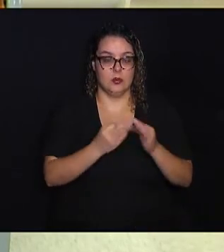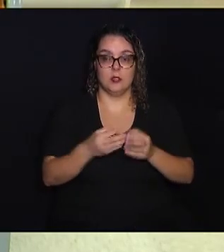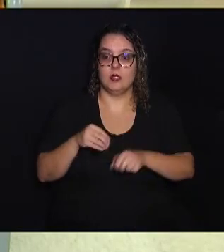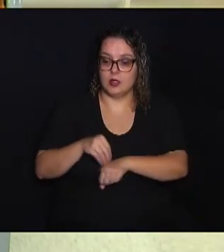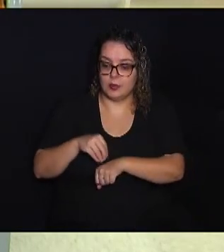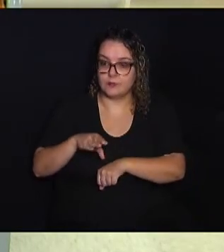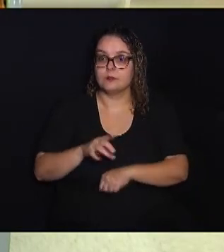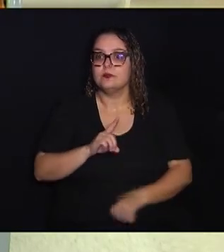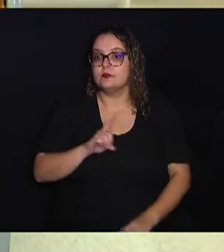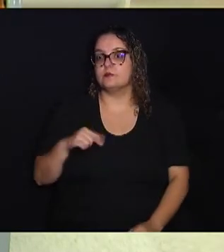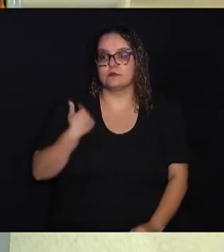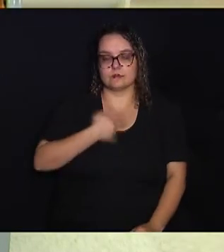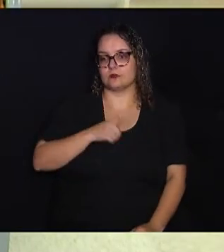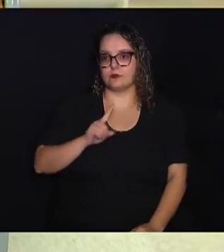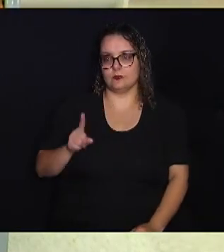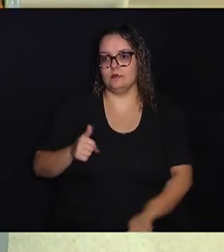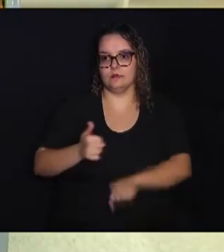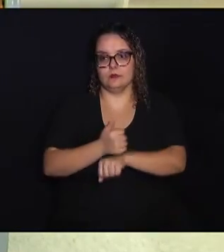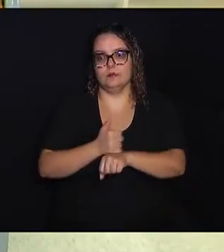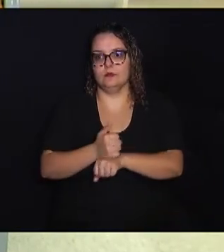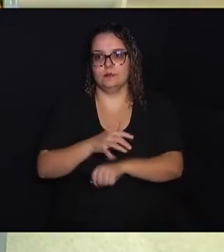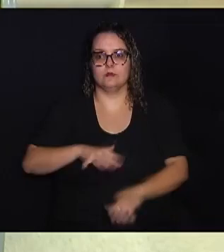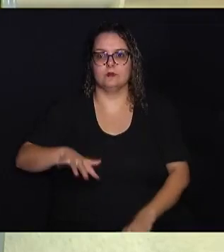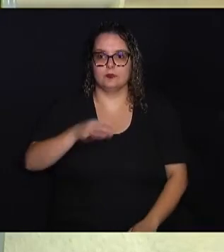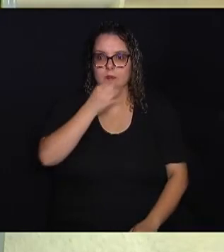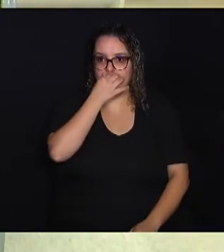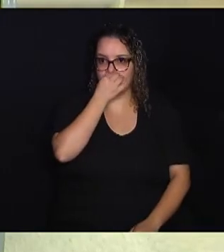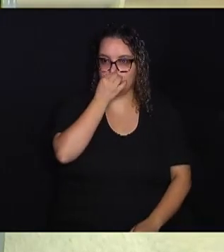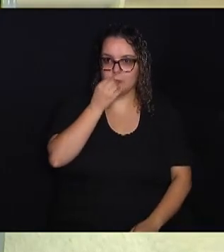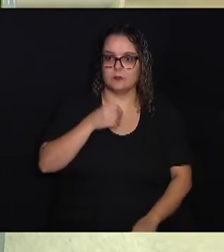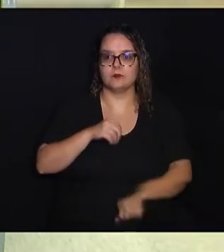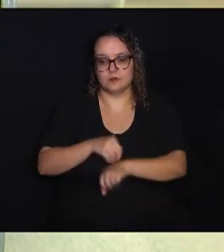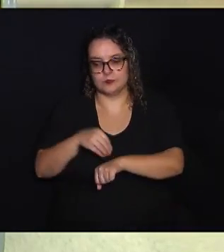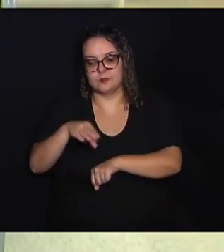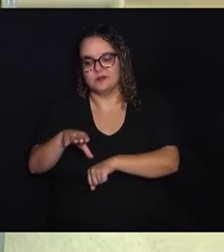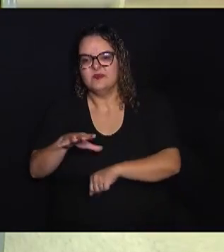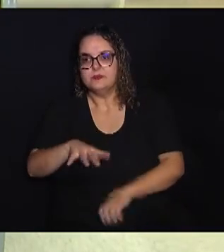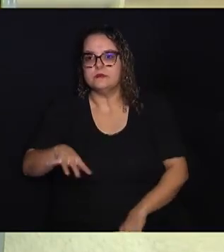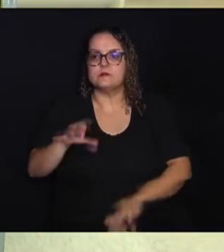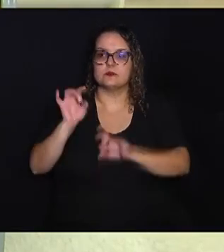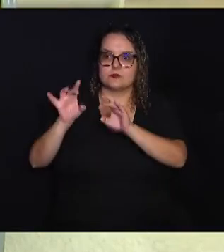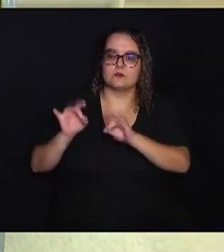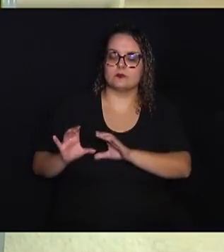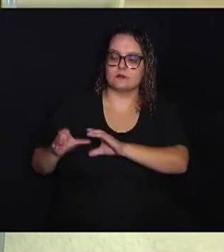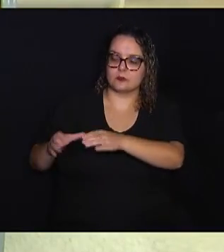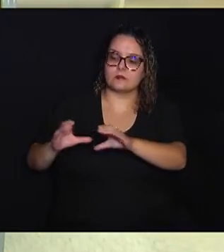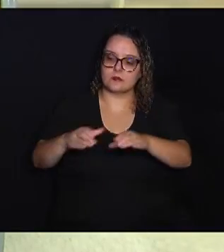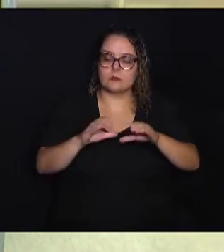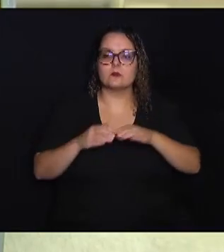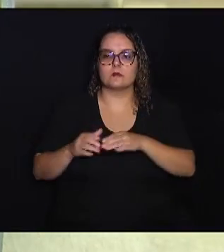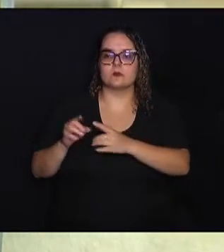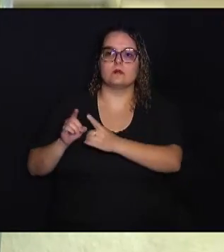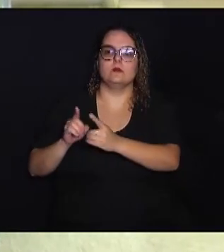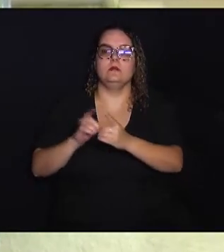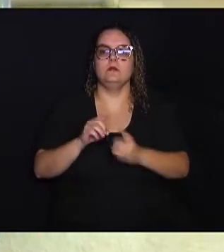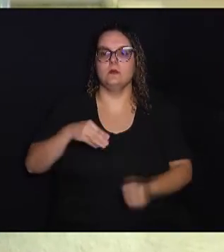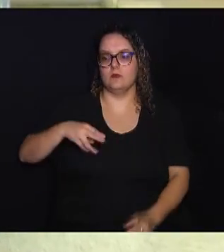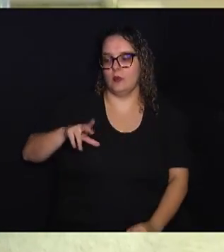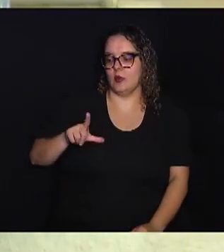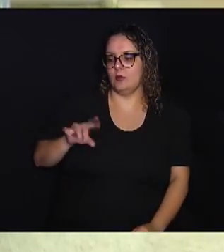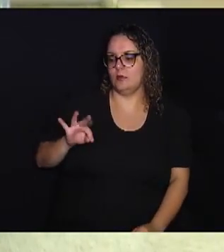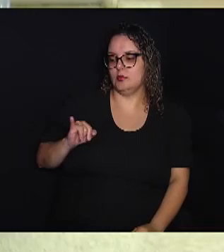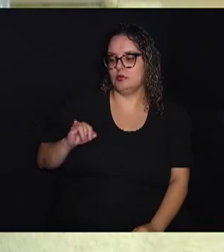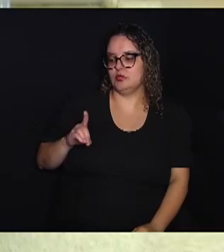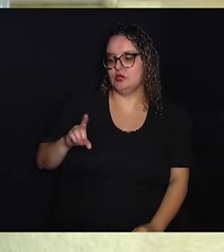encaminhando, não somos profissionais da área, né, mas nós encaminhamos para algumas equipes que atendem multidisciplinar,